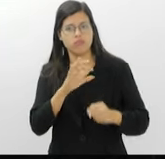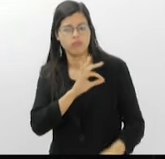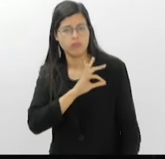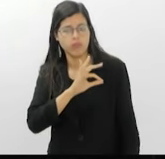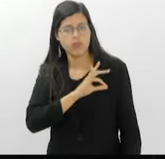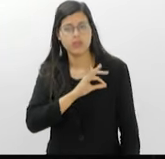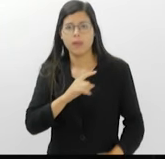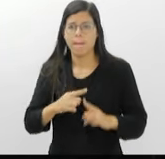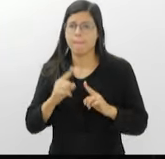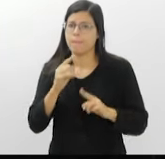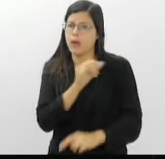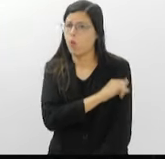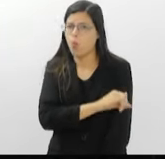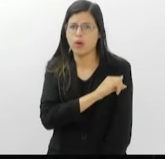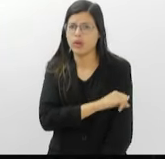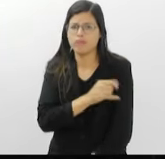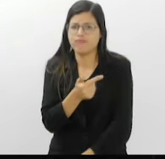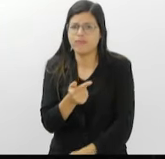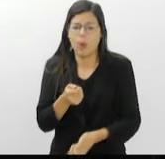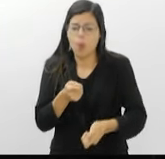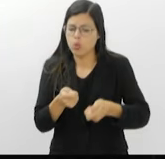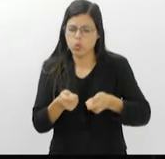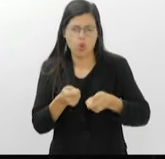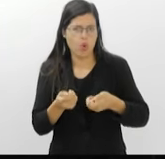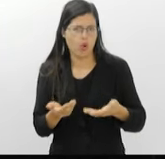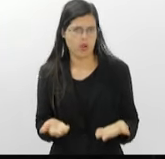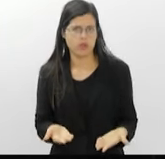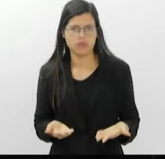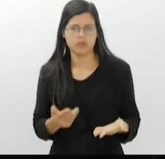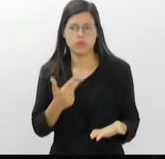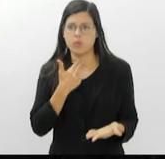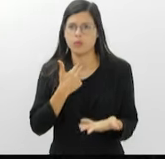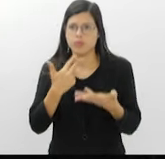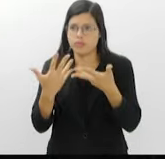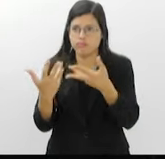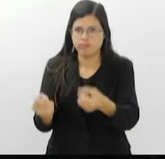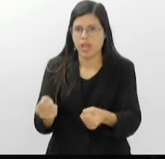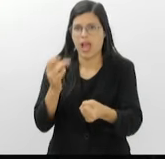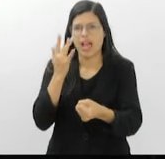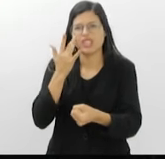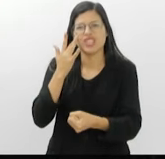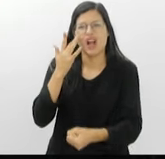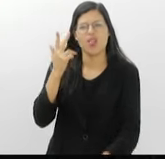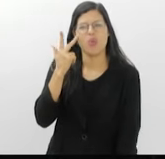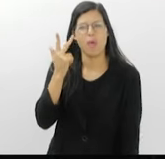controle. E nós não podemos nos conformar, achar que isso aqui é normal.